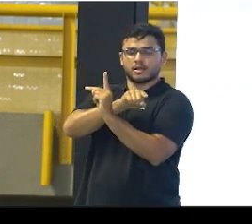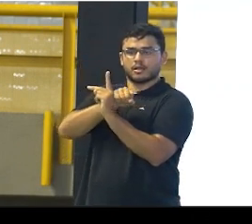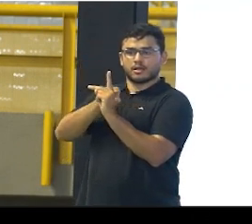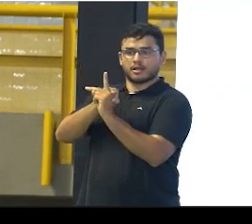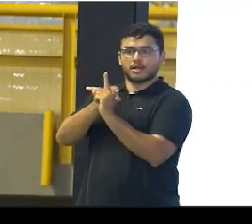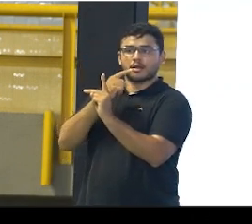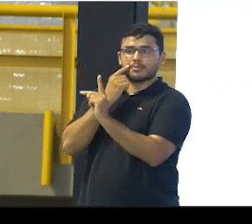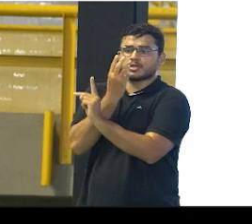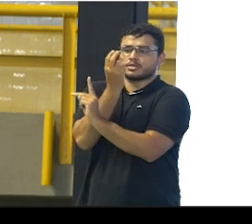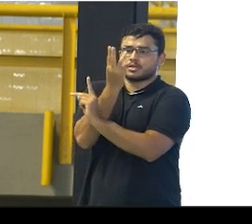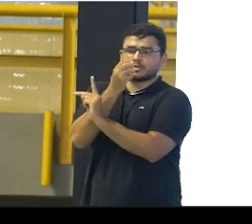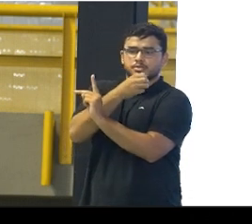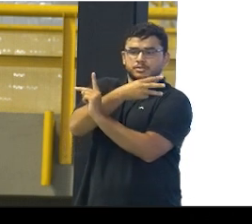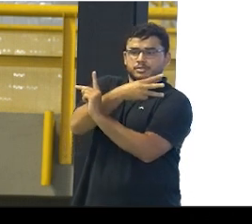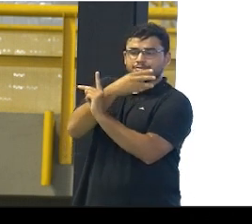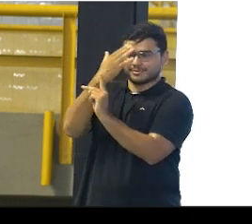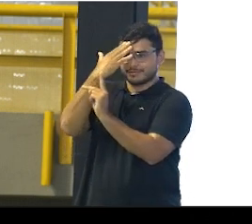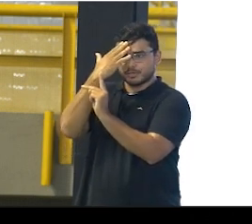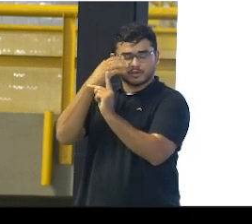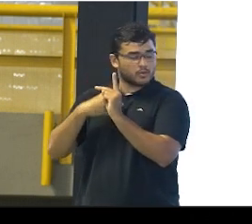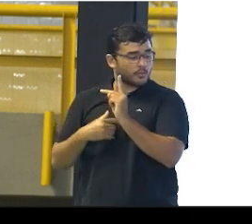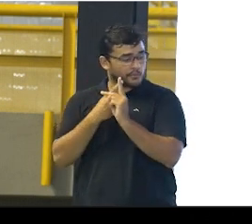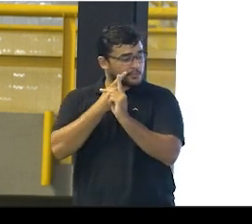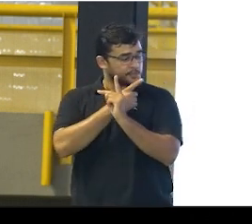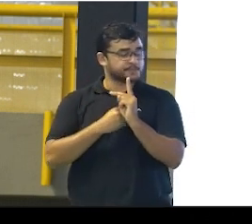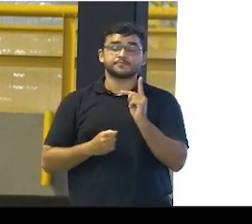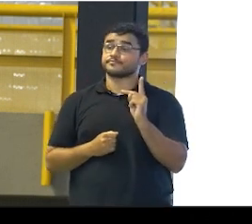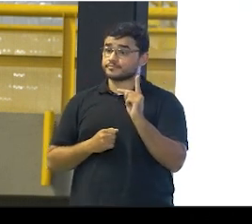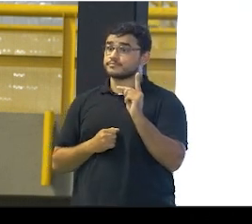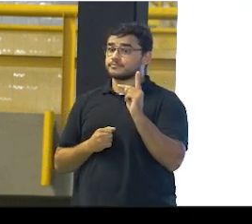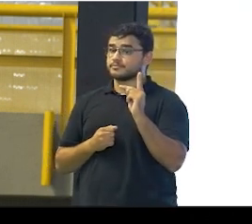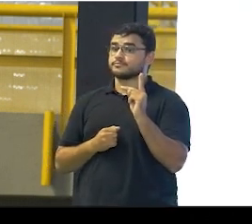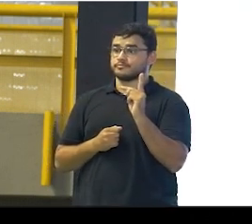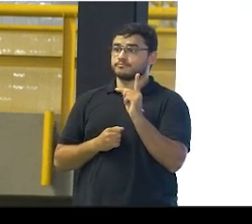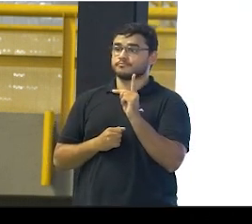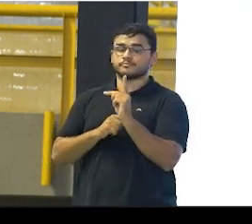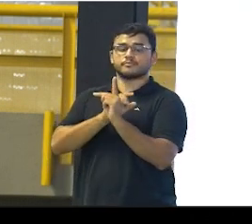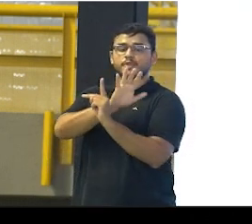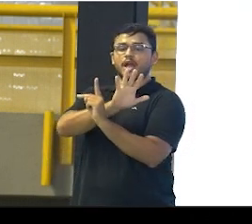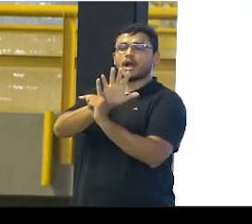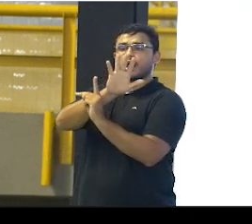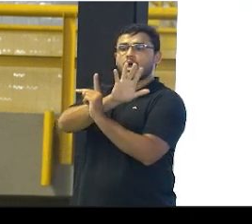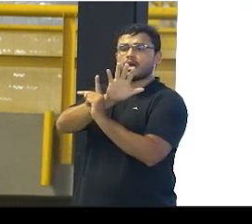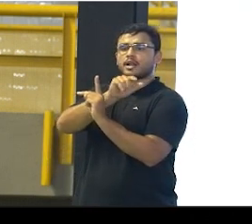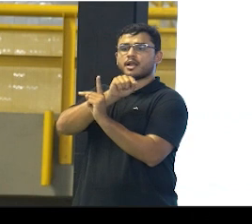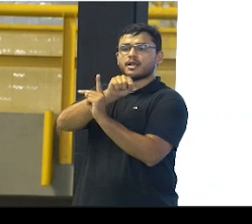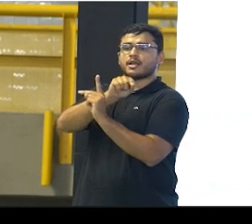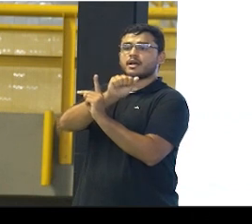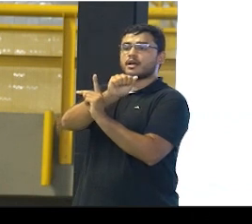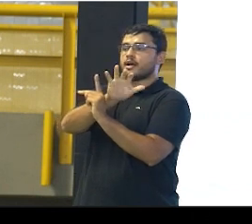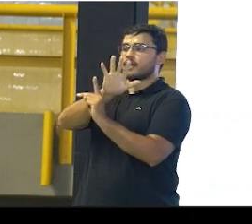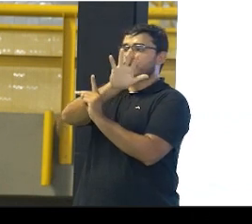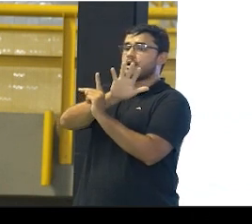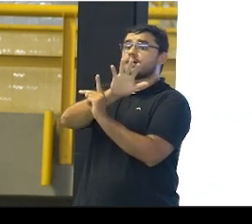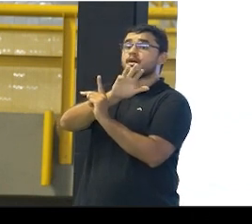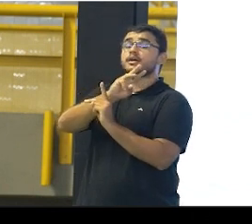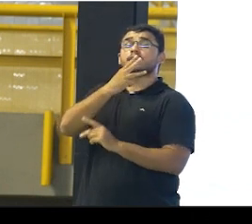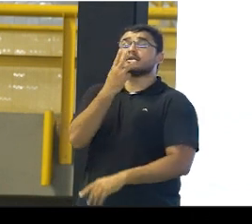lado 3, então a área vai ser 3 ao quadrado. Quanto é 3 ao quadrado,